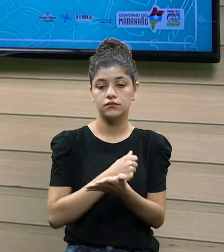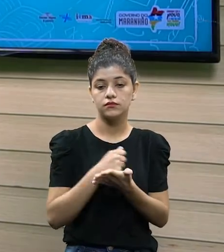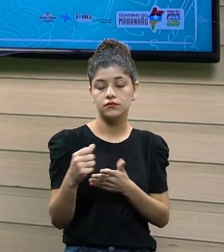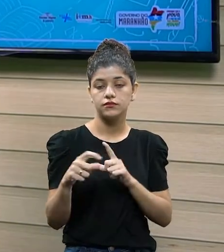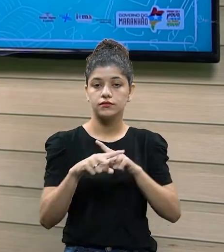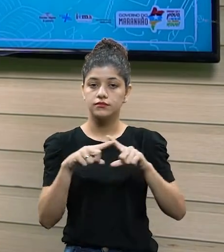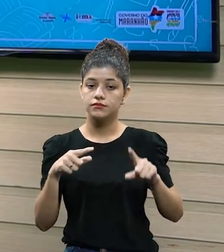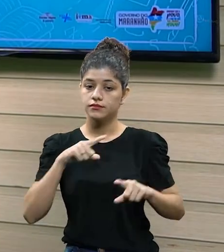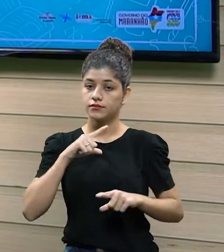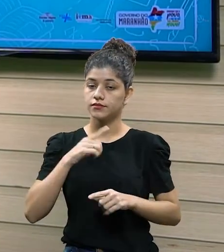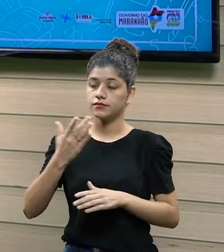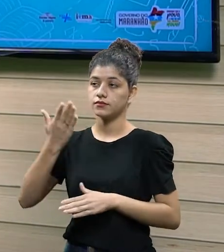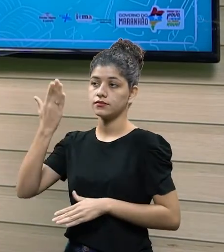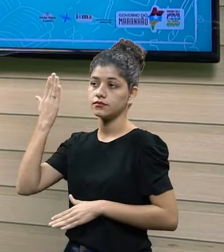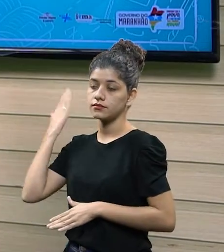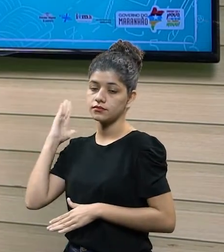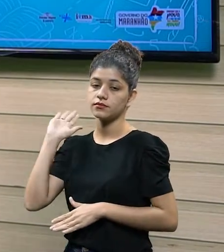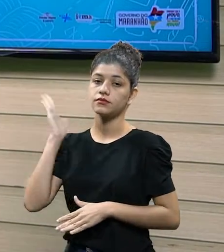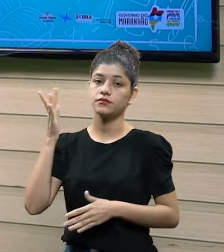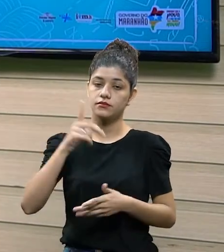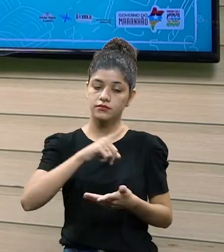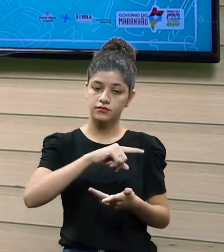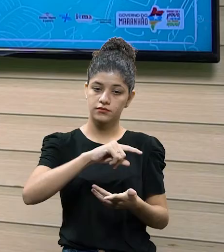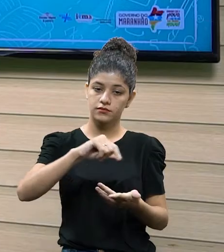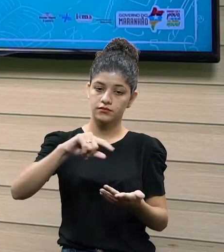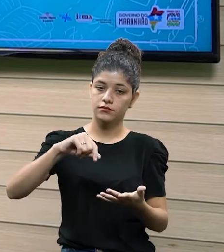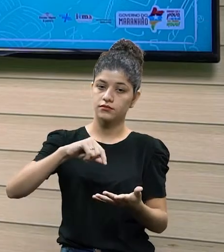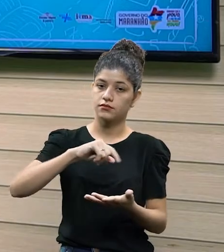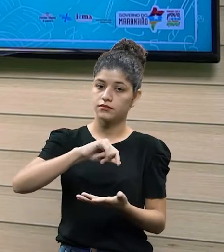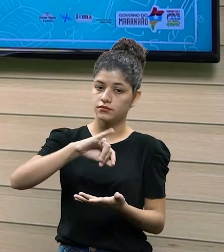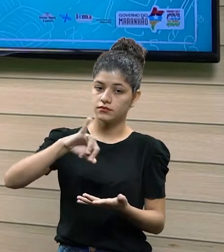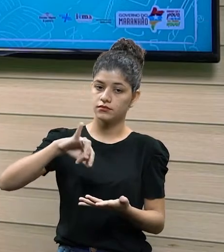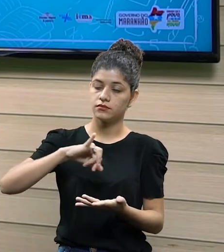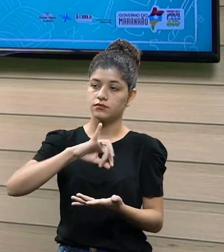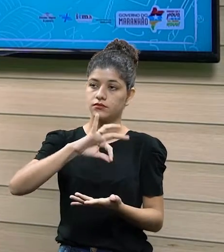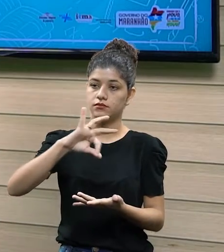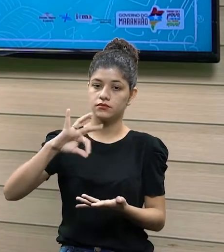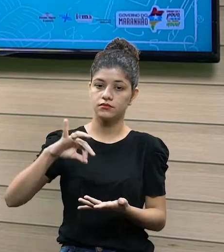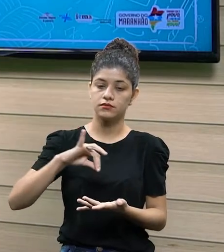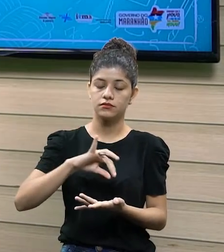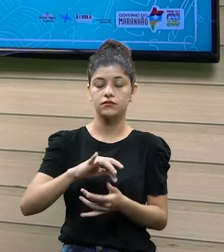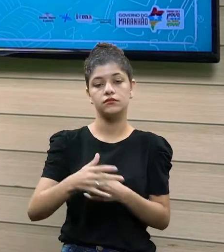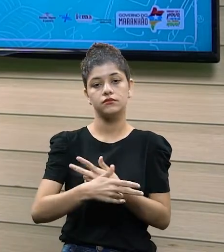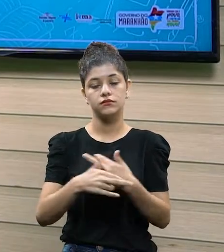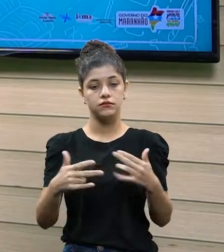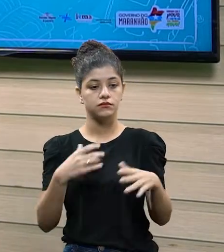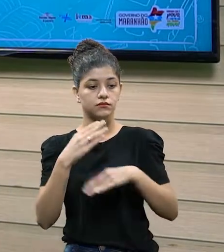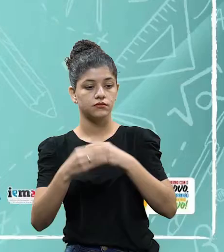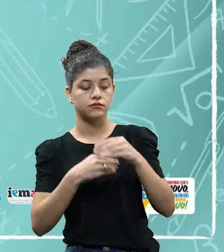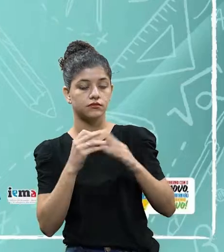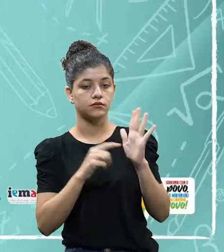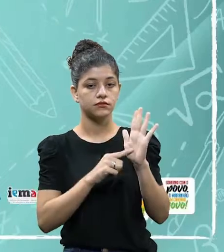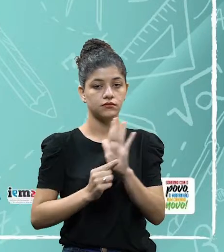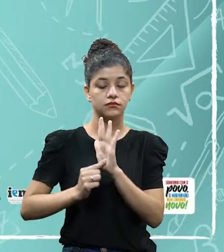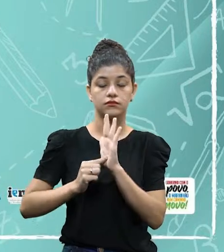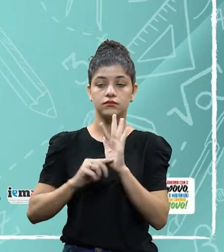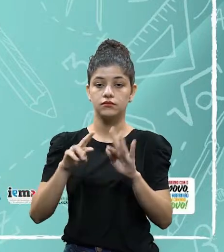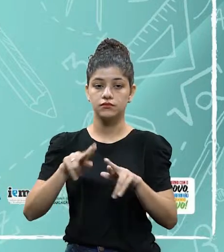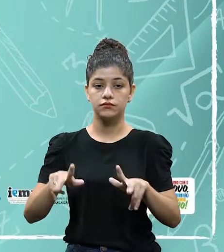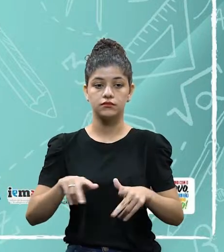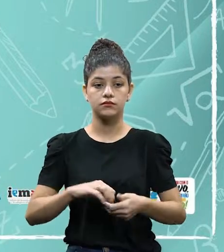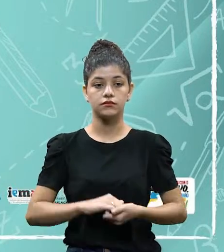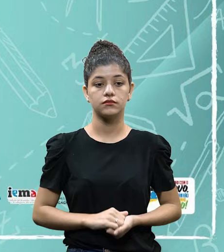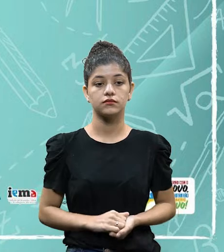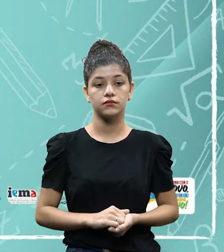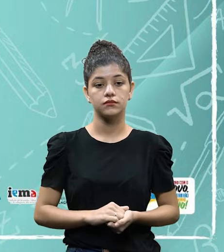tivemos outras crises, a crise do capitalismo, né, e é sempre essa questão do homo econômicos, ele é visto, né, como diferencial. Os